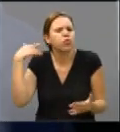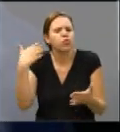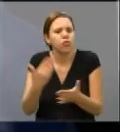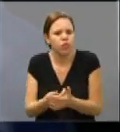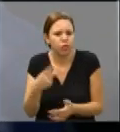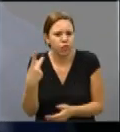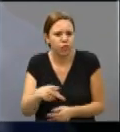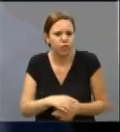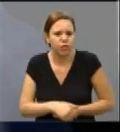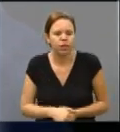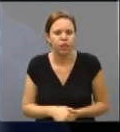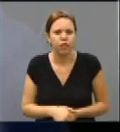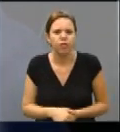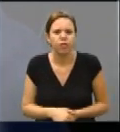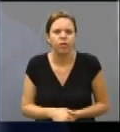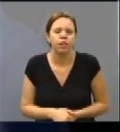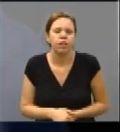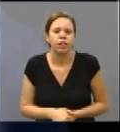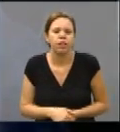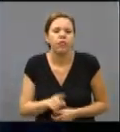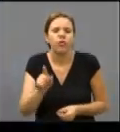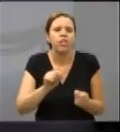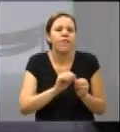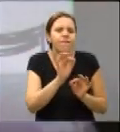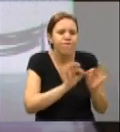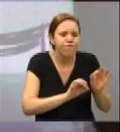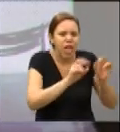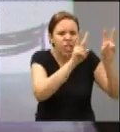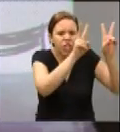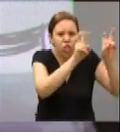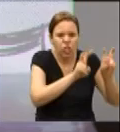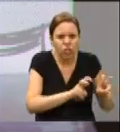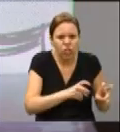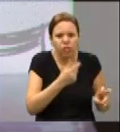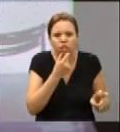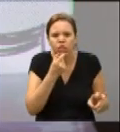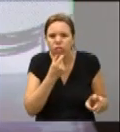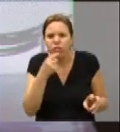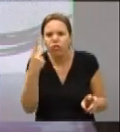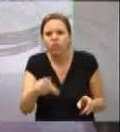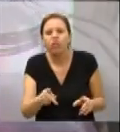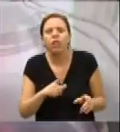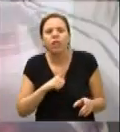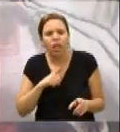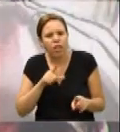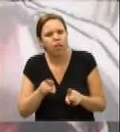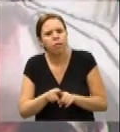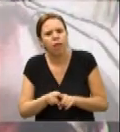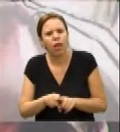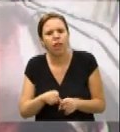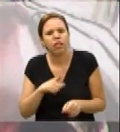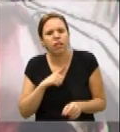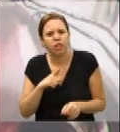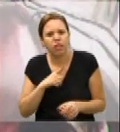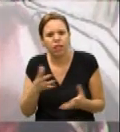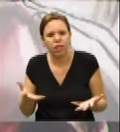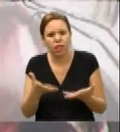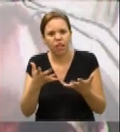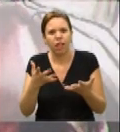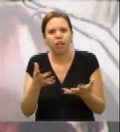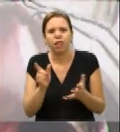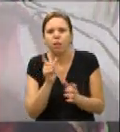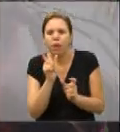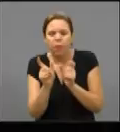histórias, você faz os títulos em inglês e você tem influência em